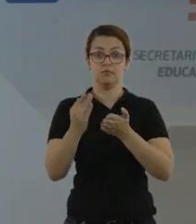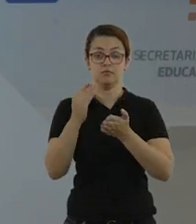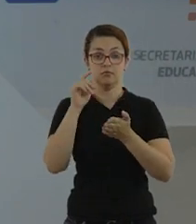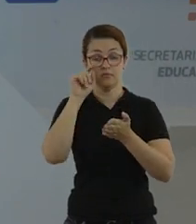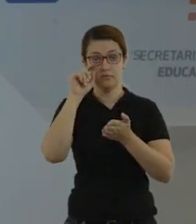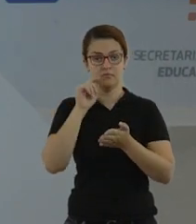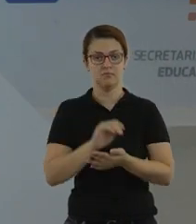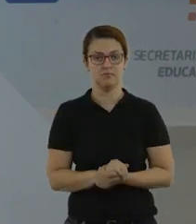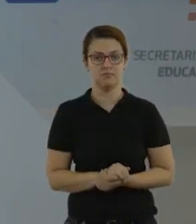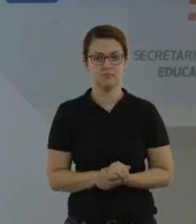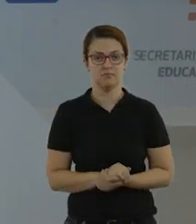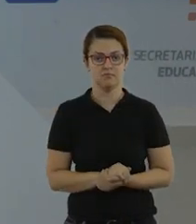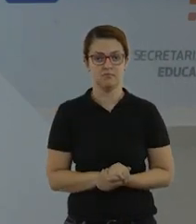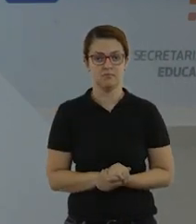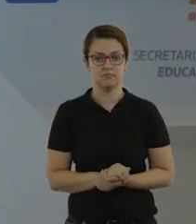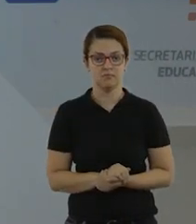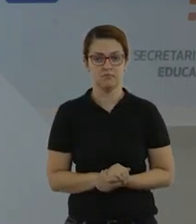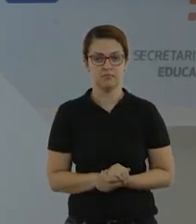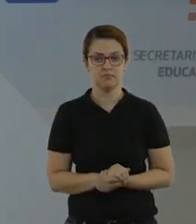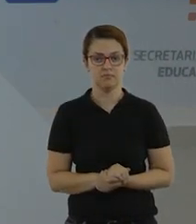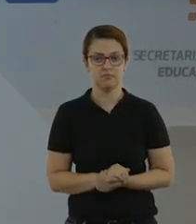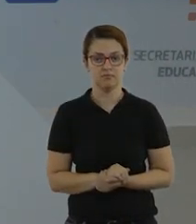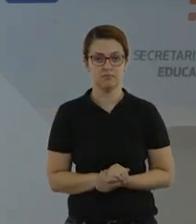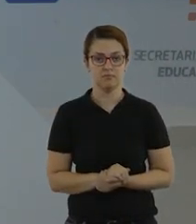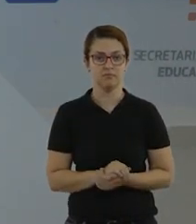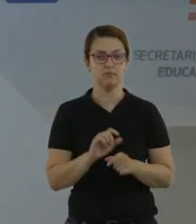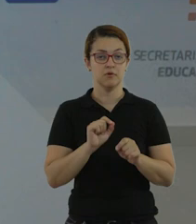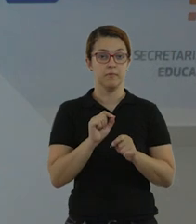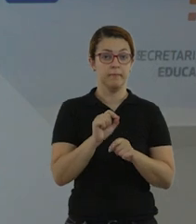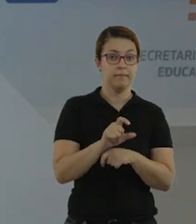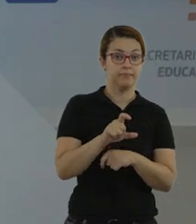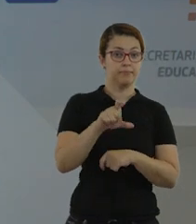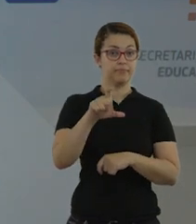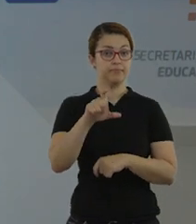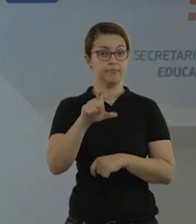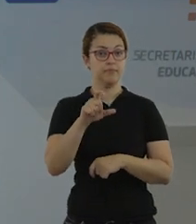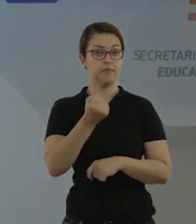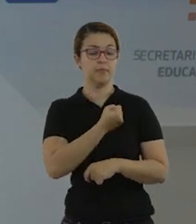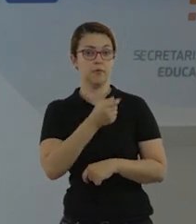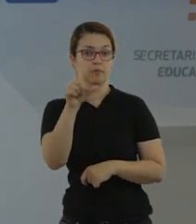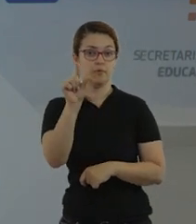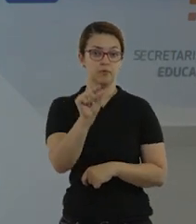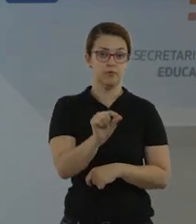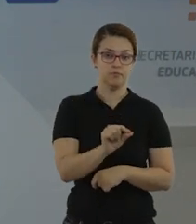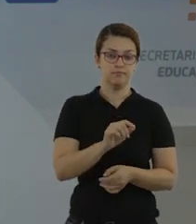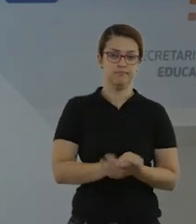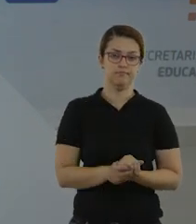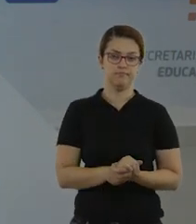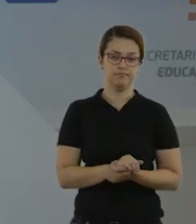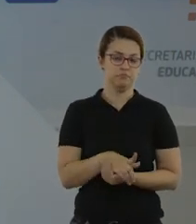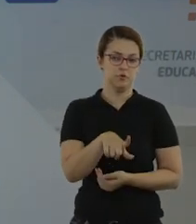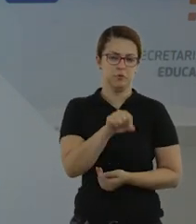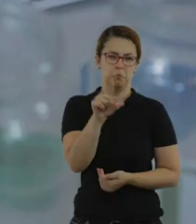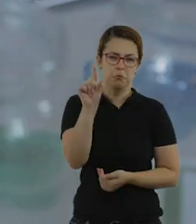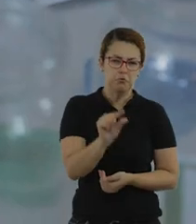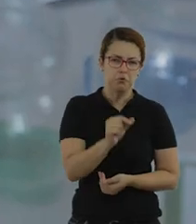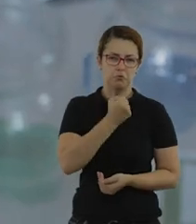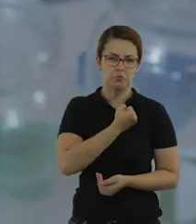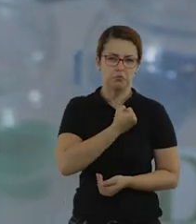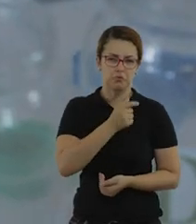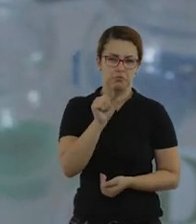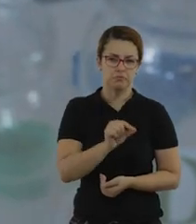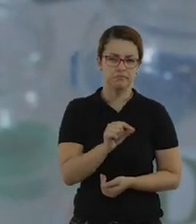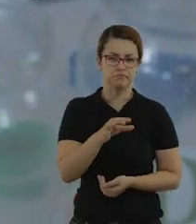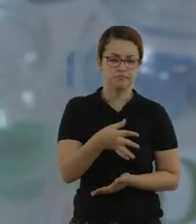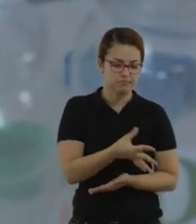que decidir se a gente vai fazer o maior número ou o menor número. E eu vou escolher aqui o menor número possível. Então eu venho